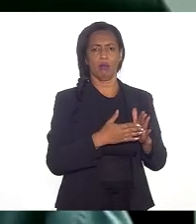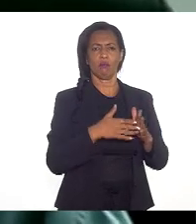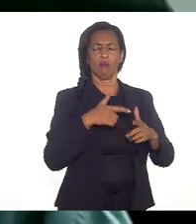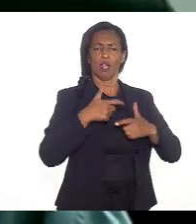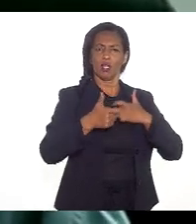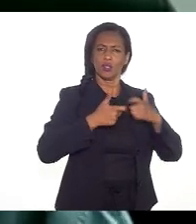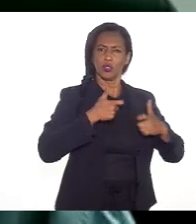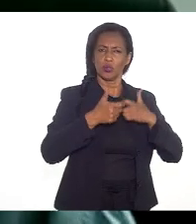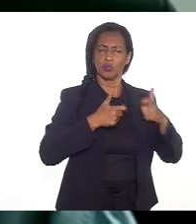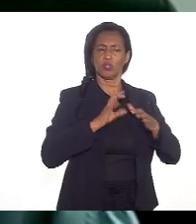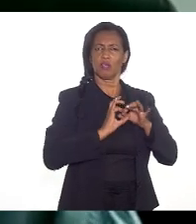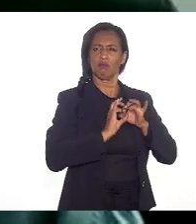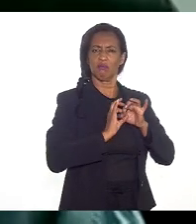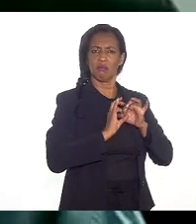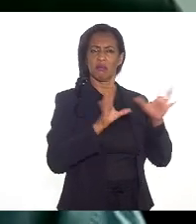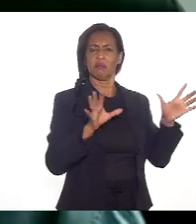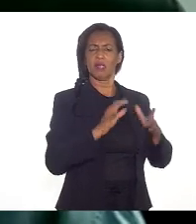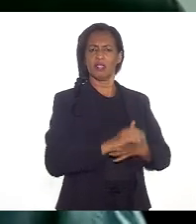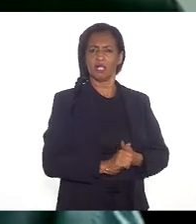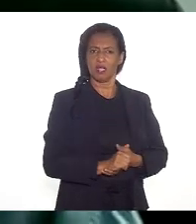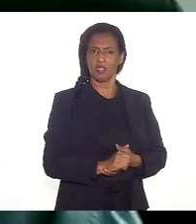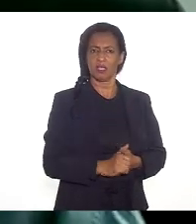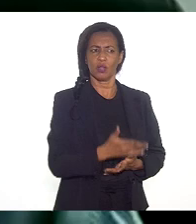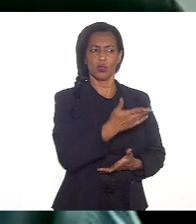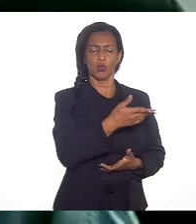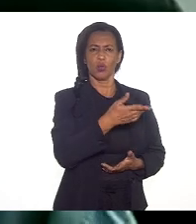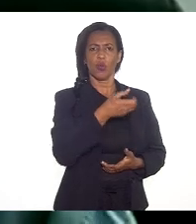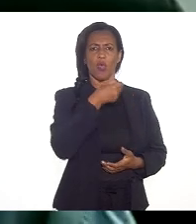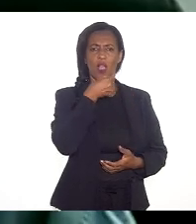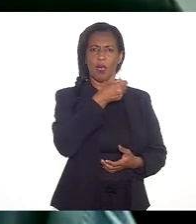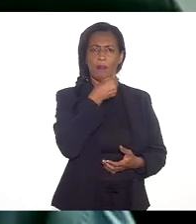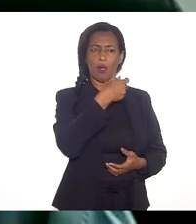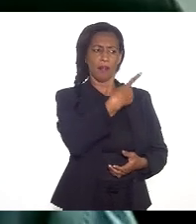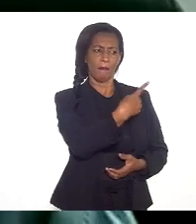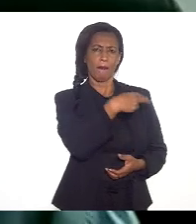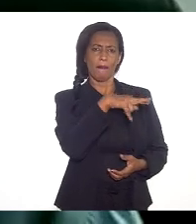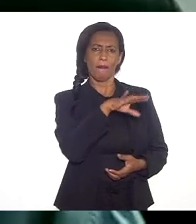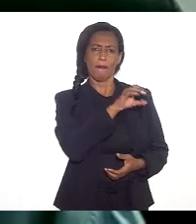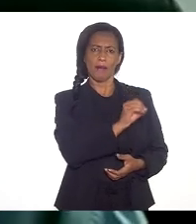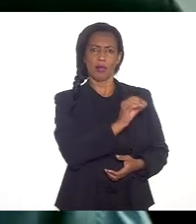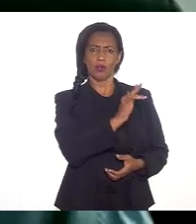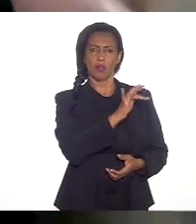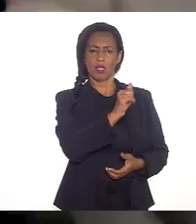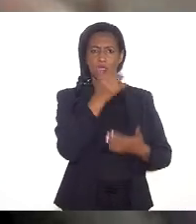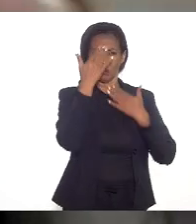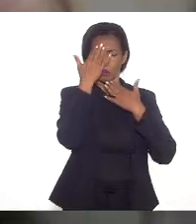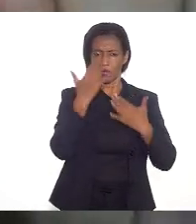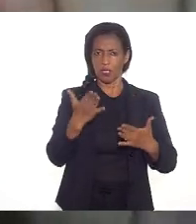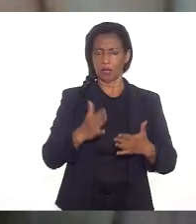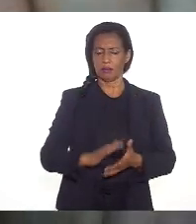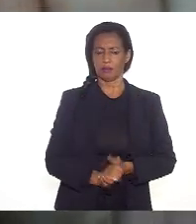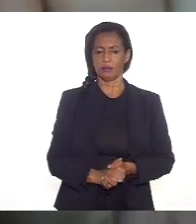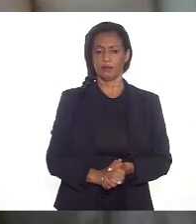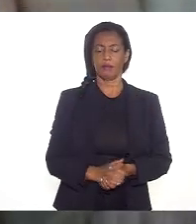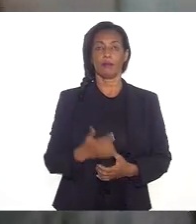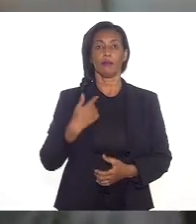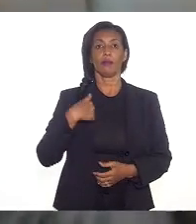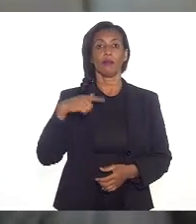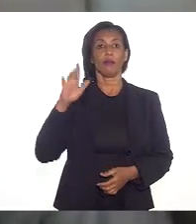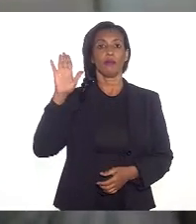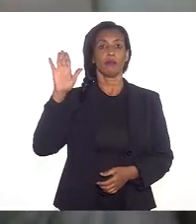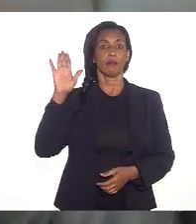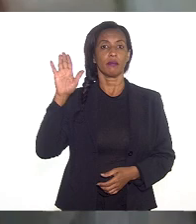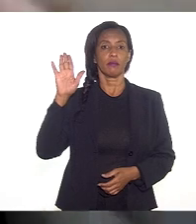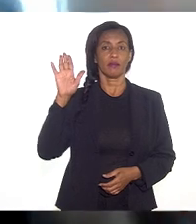lutas libertárias do repórter Pedro Figueiredo. Obrigado. Também queria falar, Márcio Pacheco,